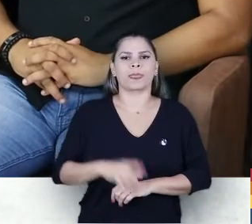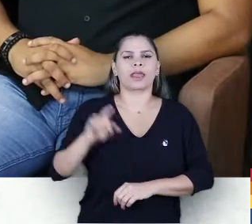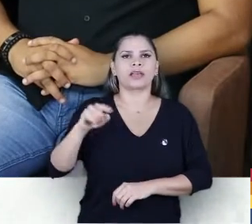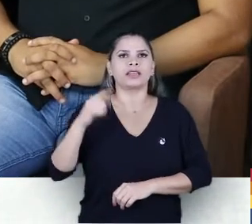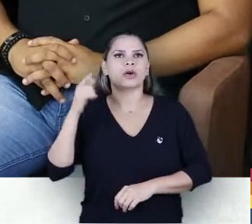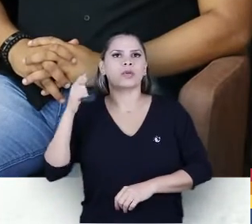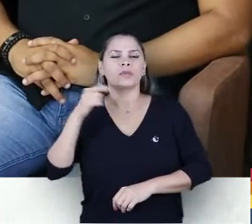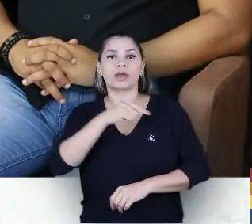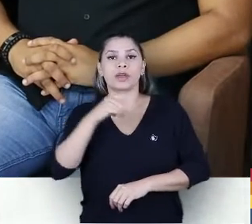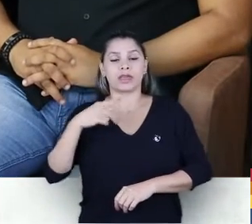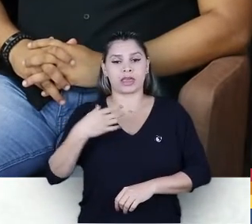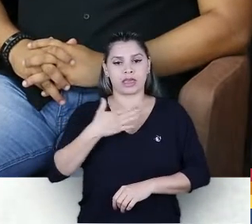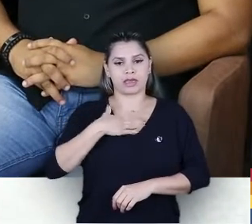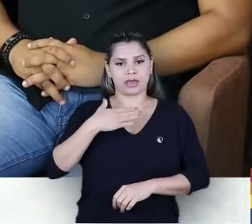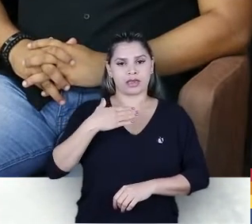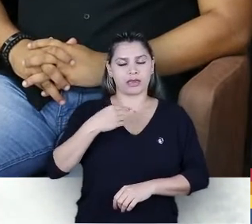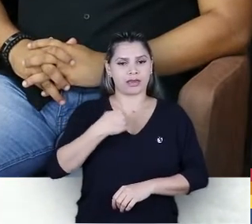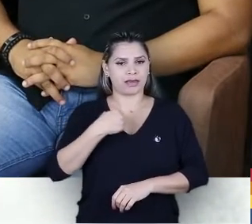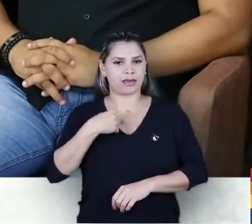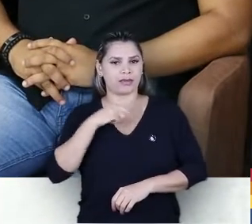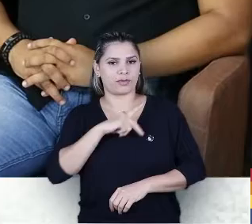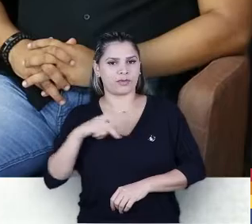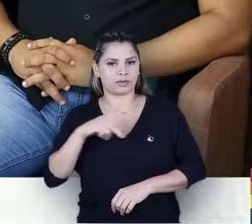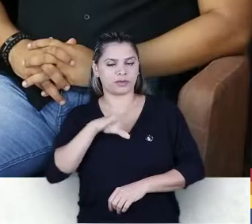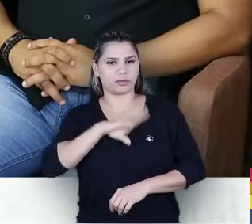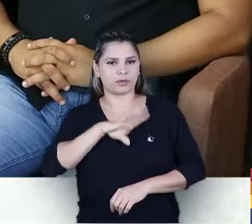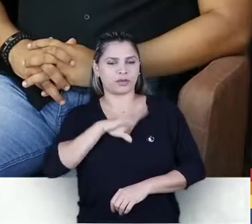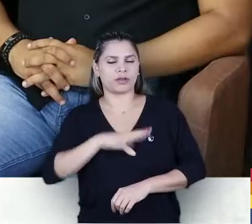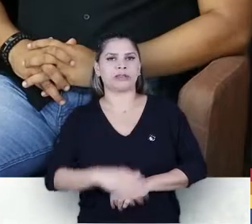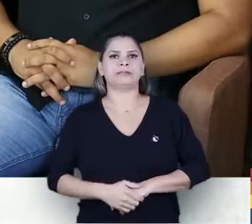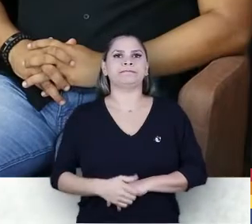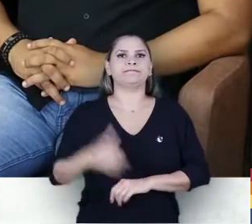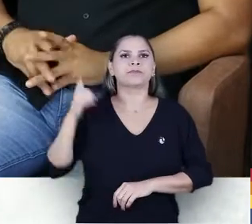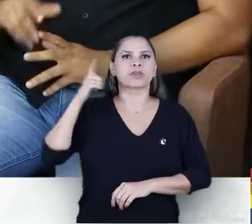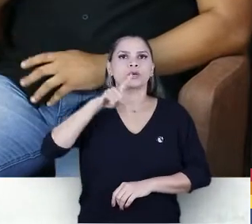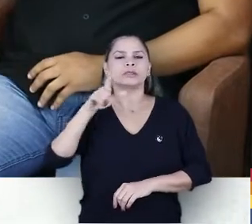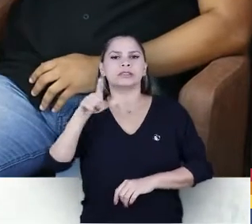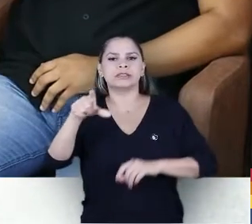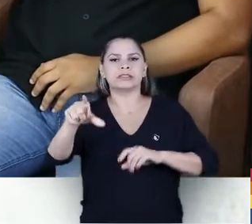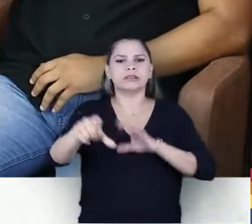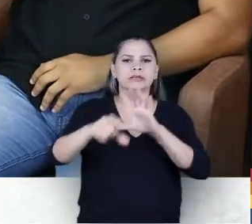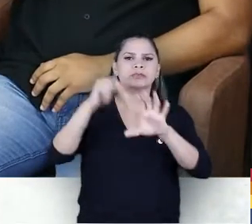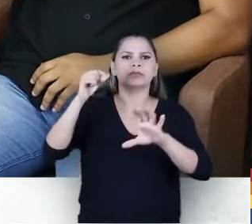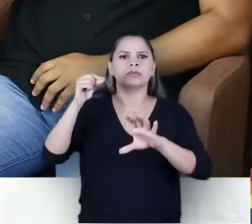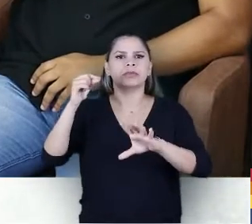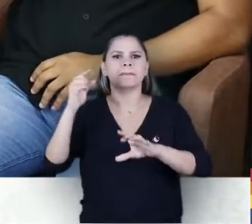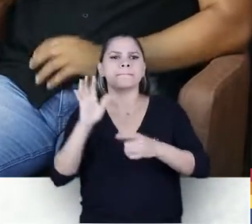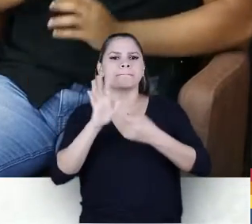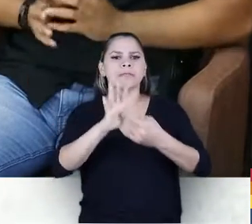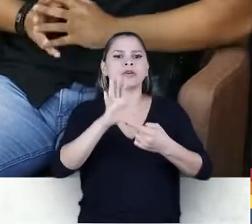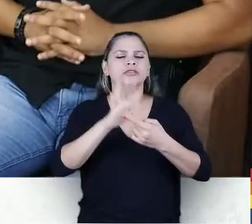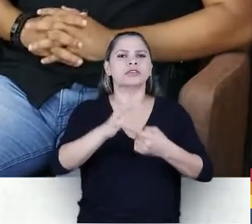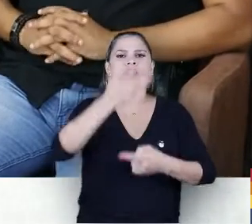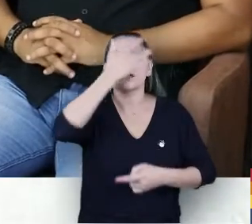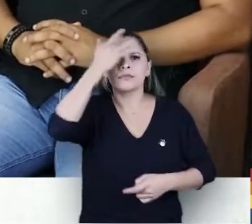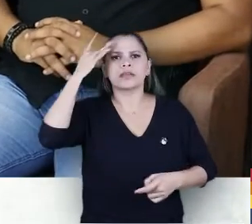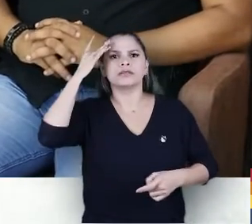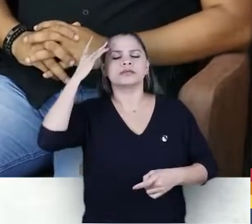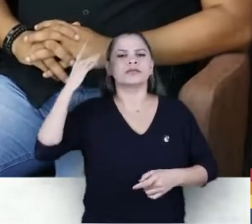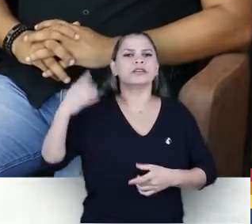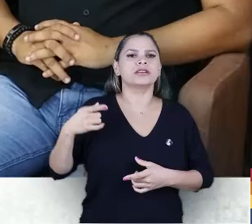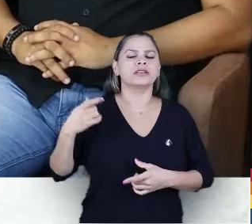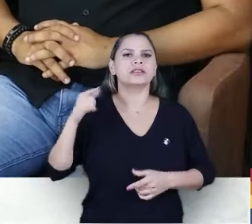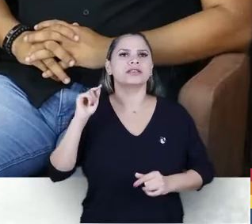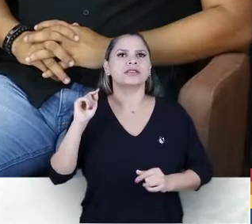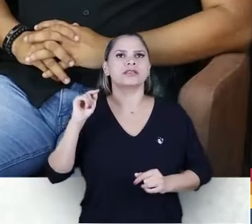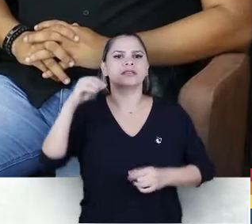séries, esses filmes, esse mundo que está mais próximo deles, eu conseguia destacar um filósofo, um teórico, apontar os